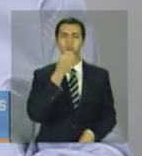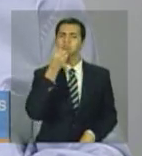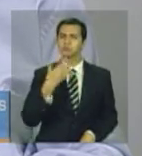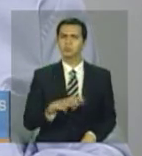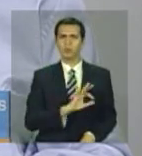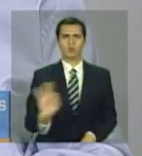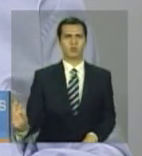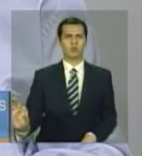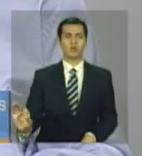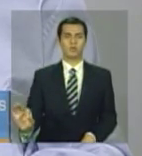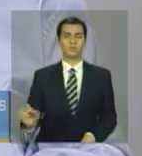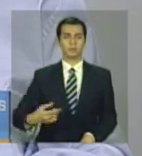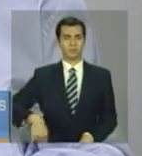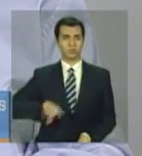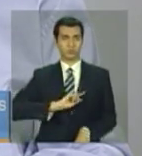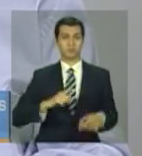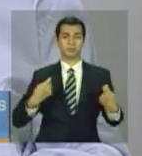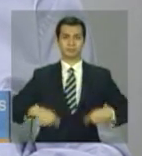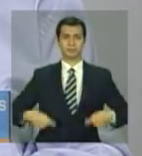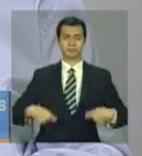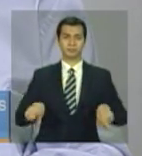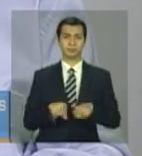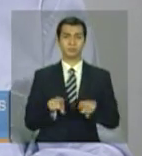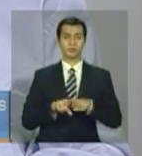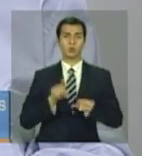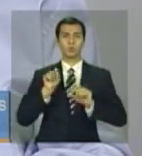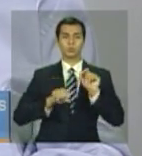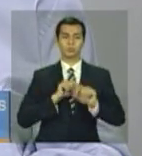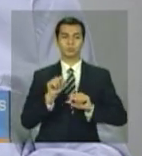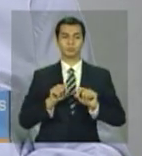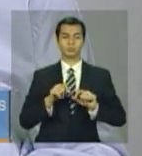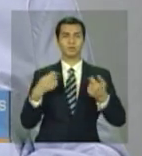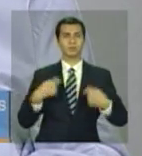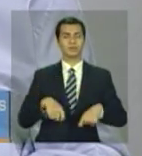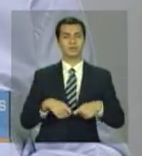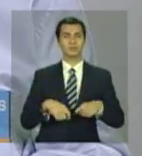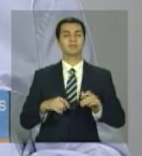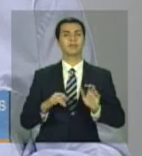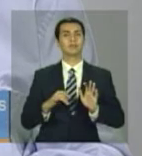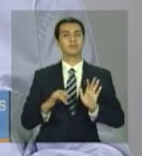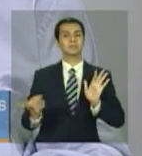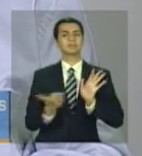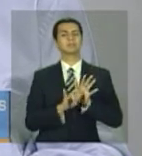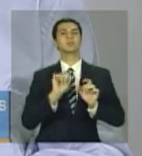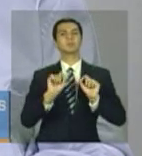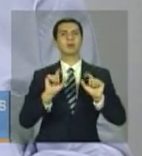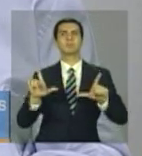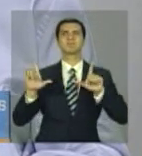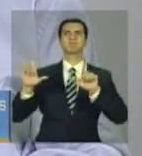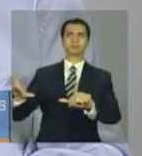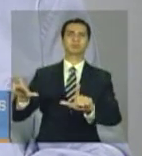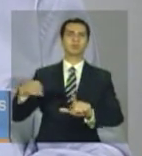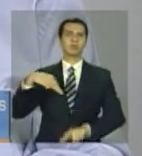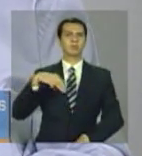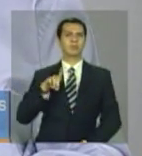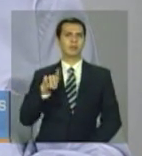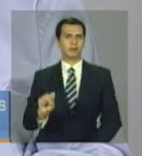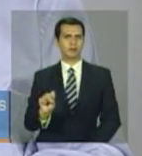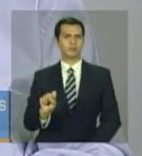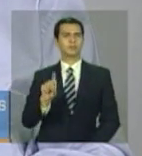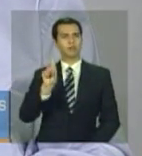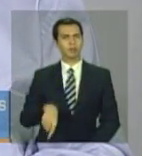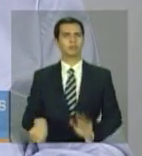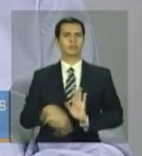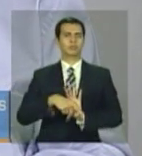pouco identificar esse equipamento nosso, né? Quando você entrar nesse equipamento, você reconhecer que é um equipamento do MDS, né? Nós estamos trabalhando para isso,